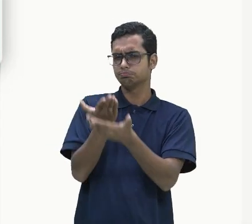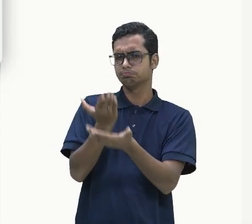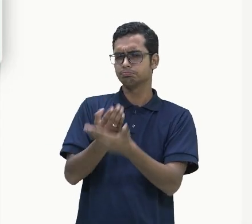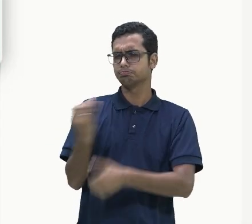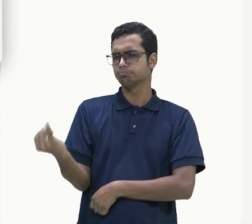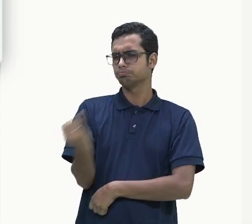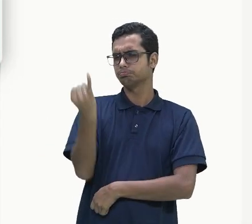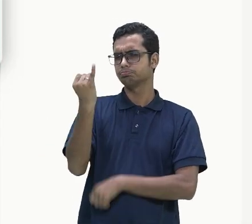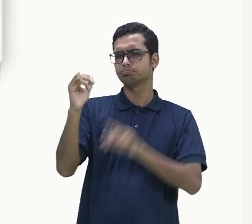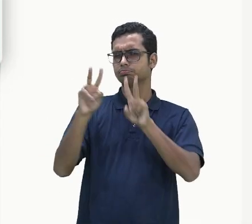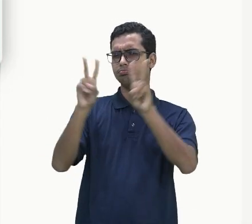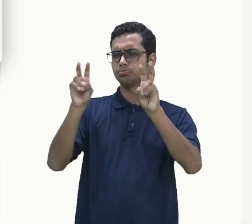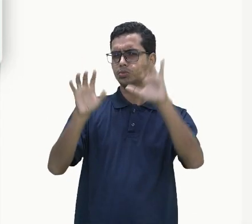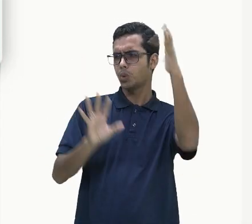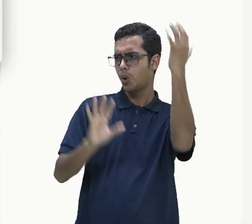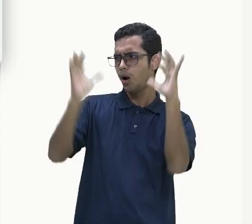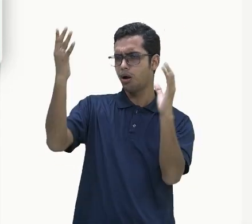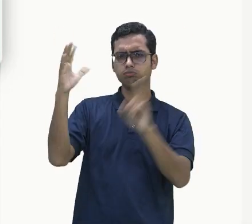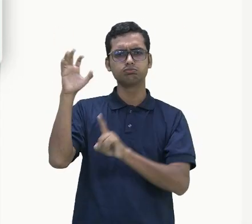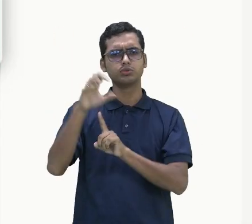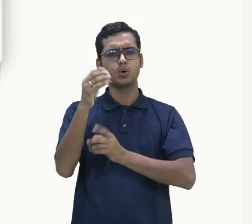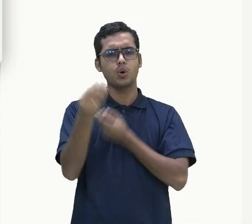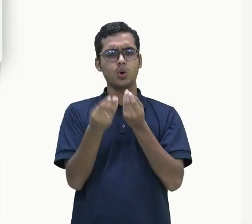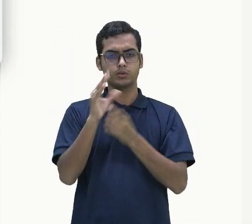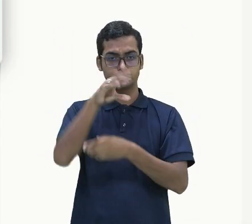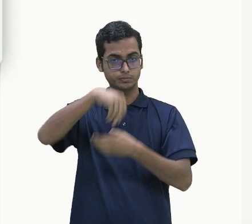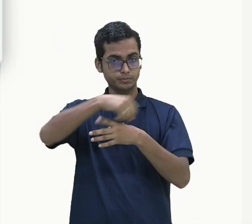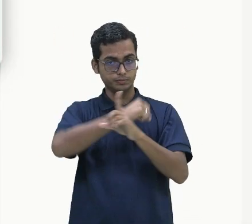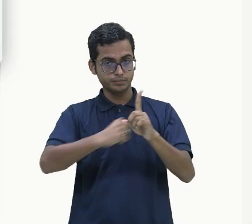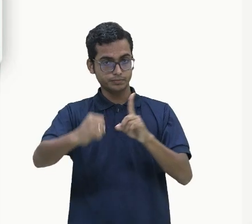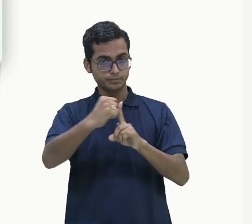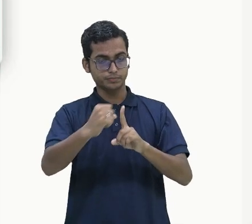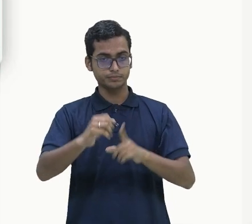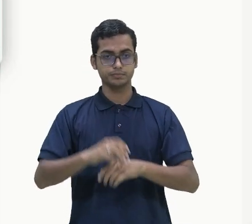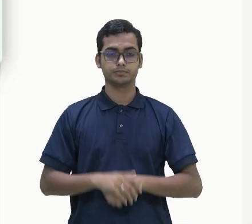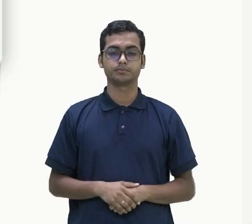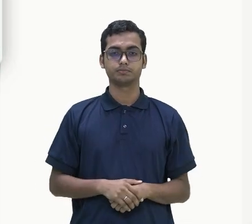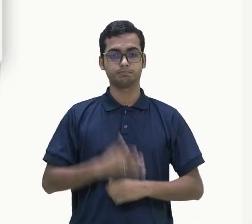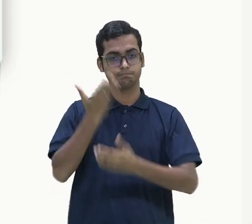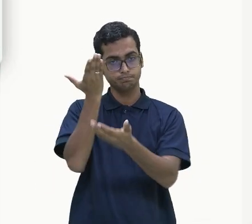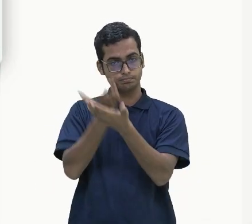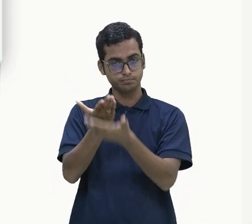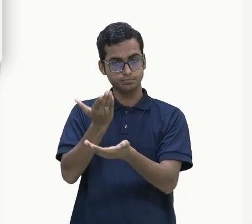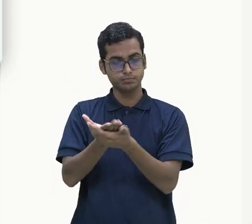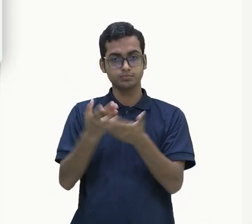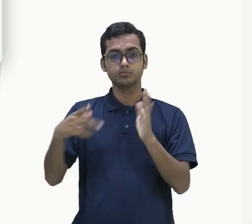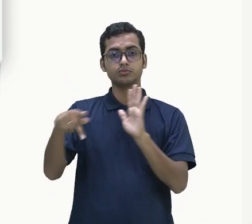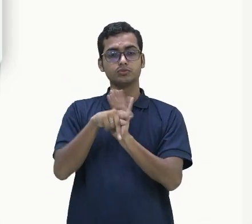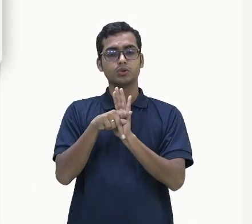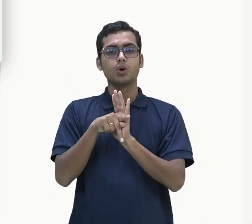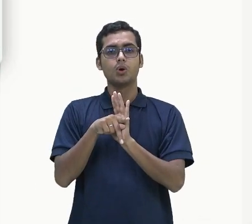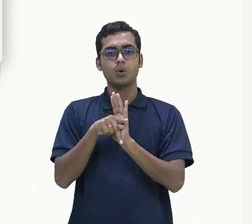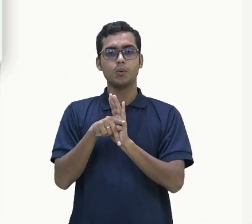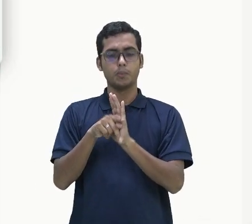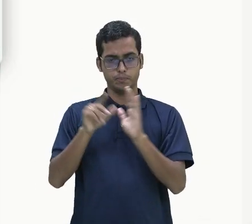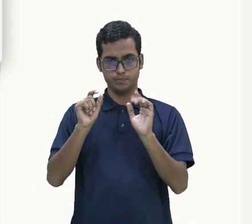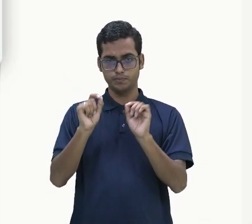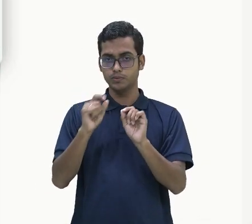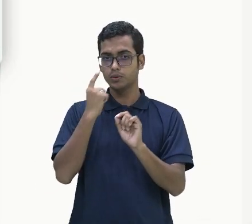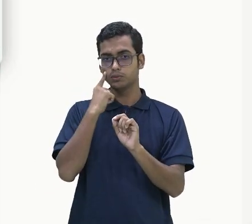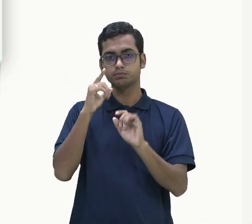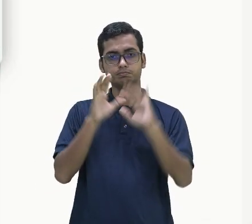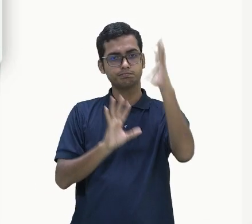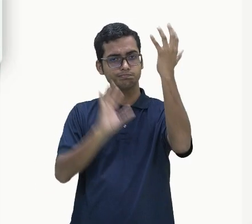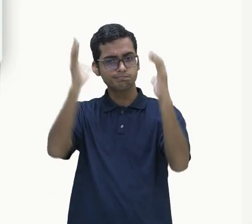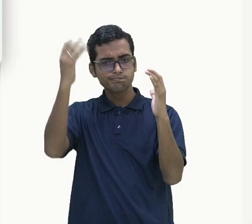sobre o clima? Como isso influencia dentro da nossa sociedade? Então, o estudo sobre o clima ele é importante para a